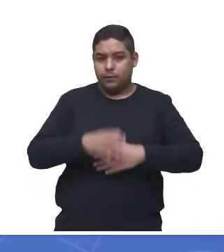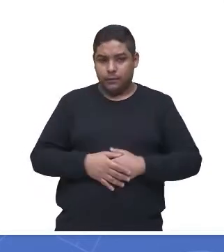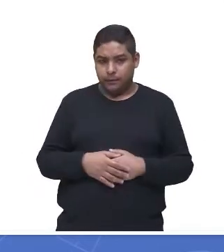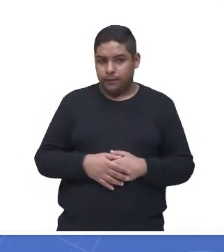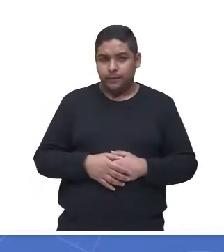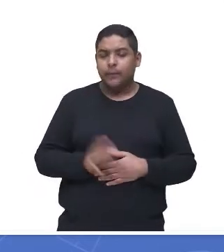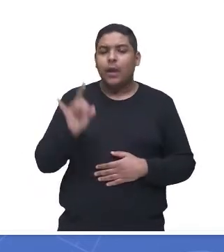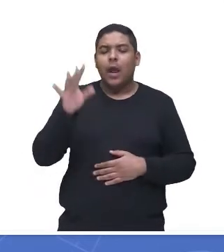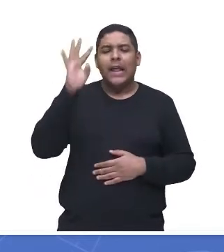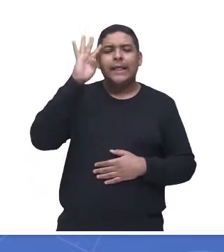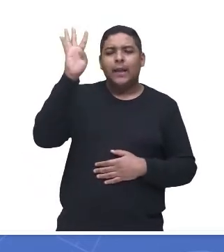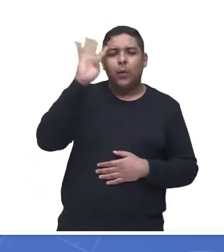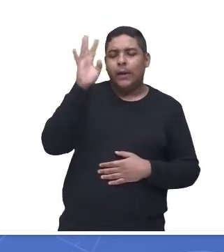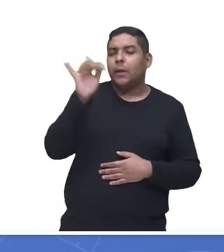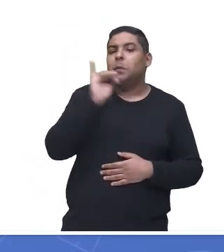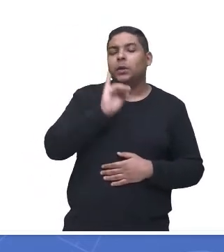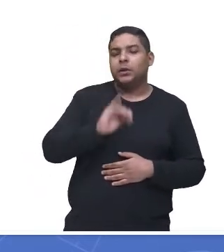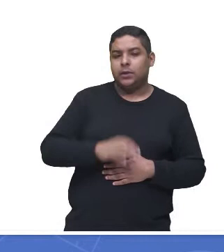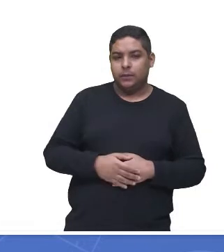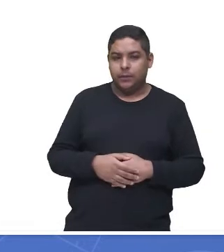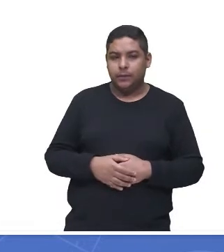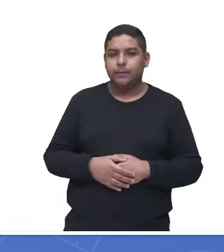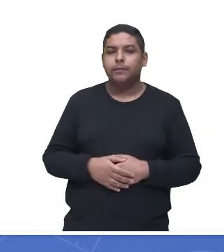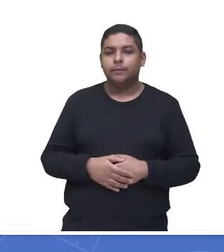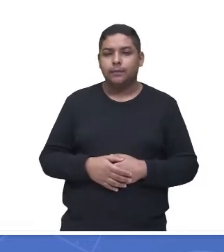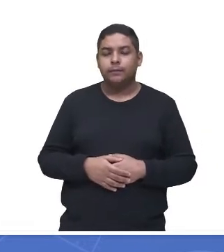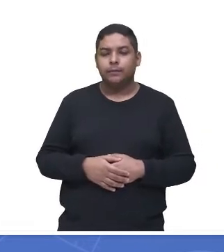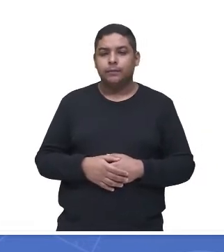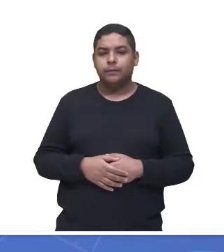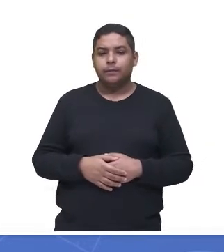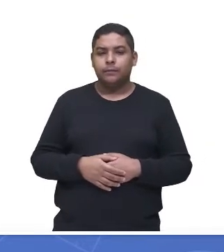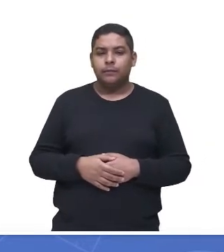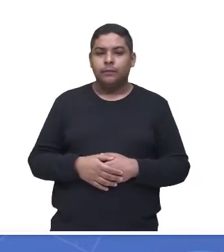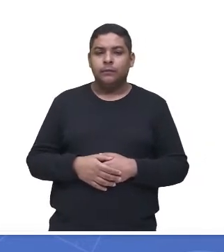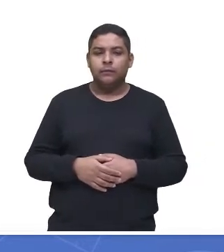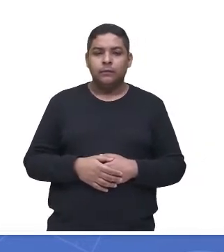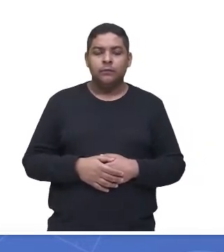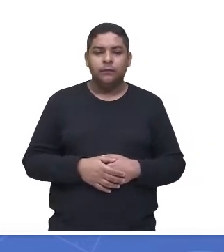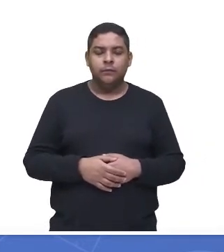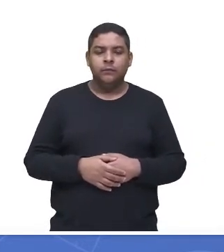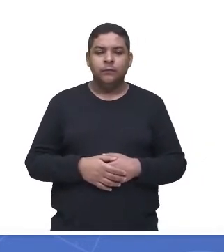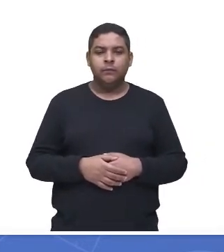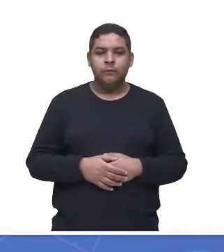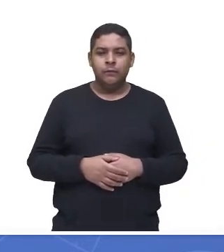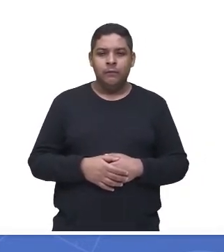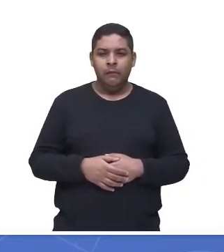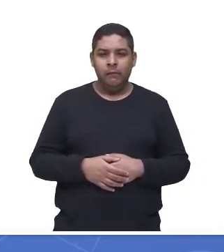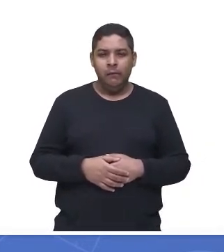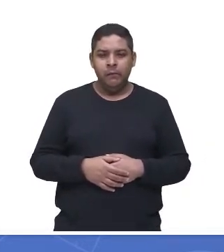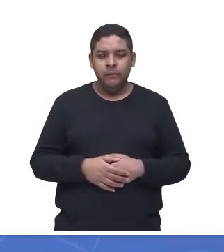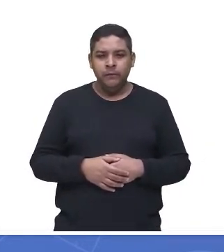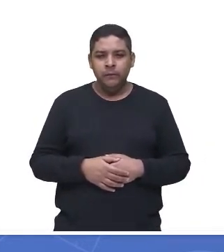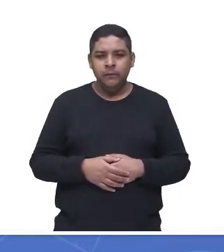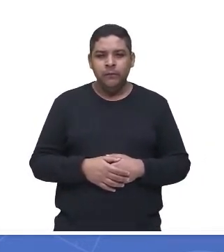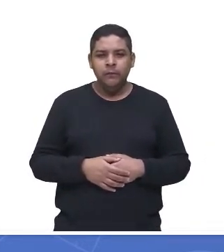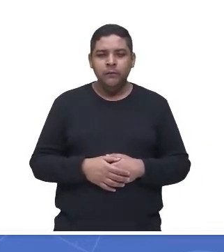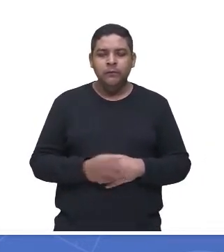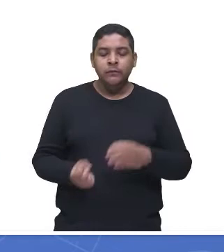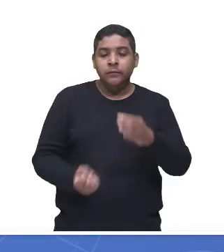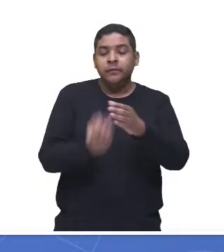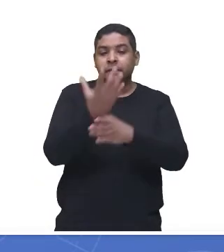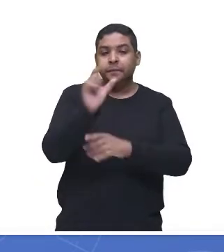uma teoria, que ela vira uma teoria depois, lá no final, ela vai então o quê? Ela vai